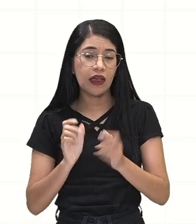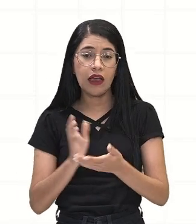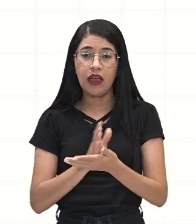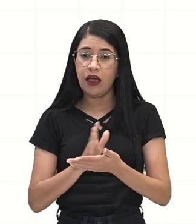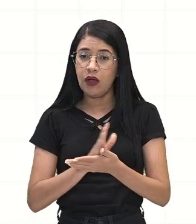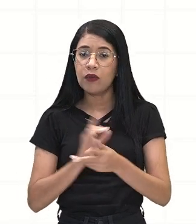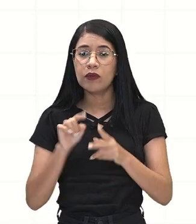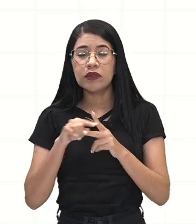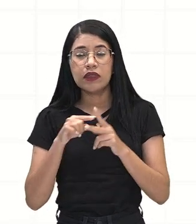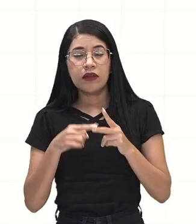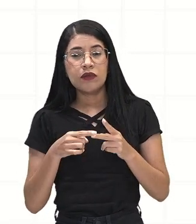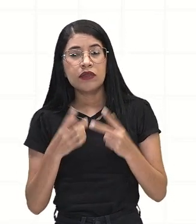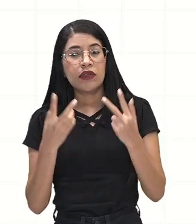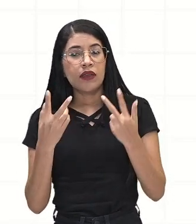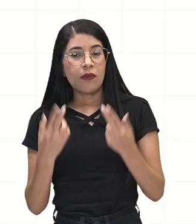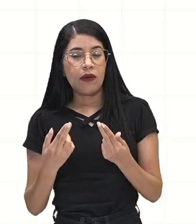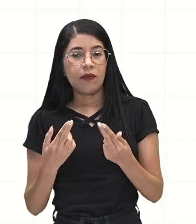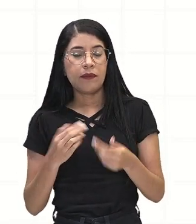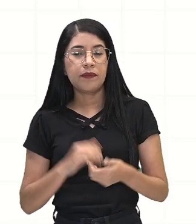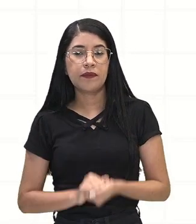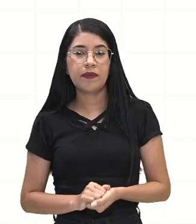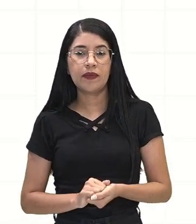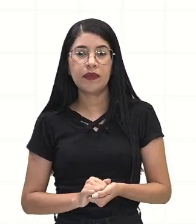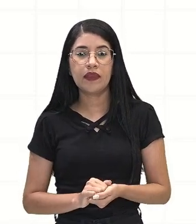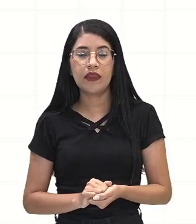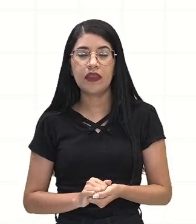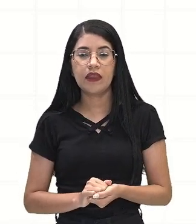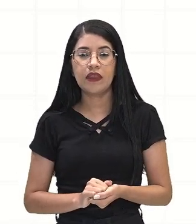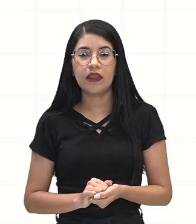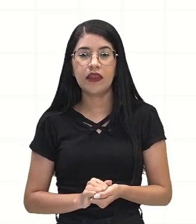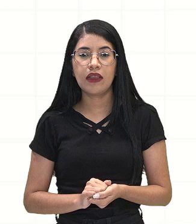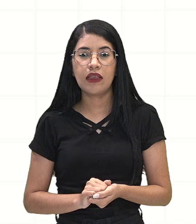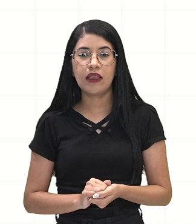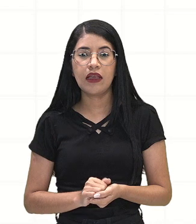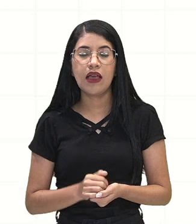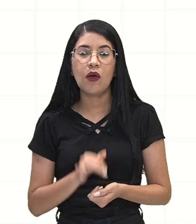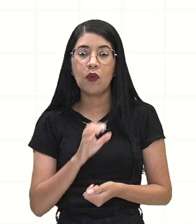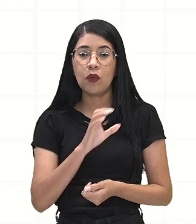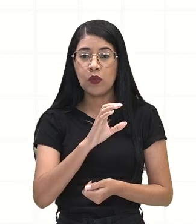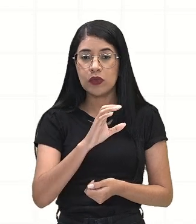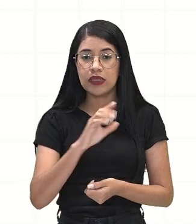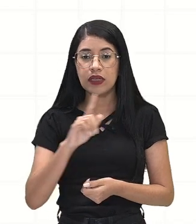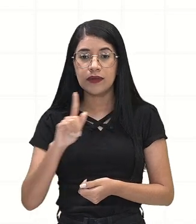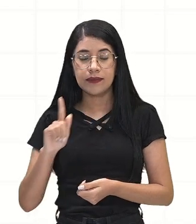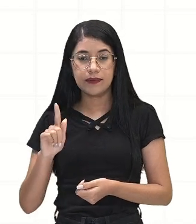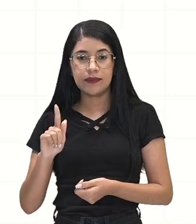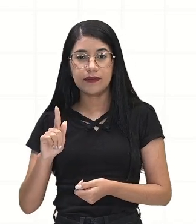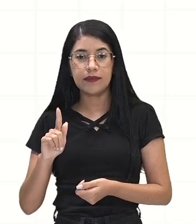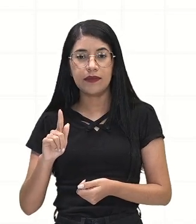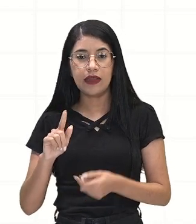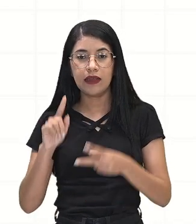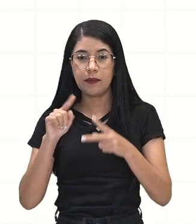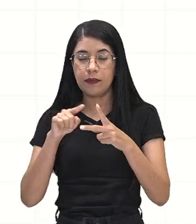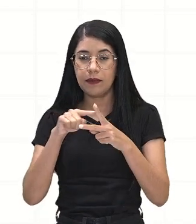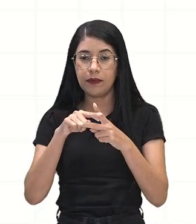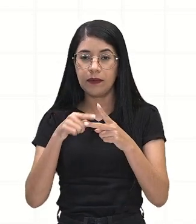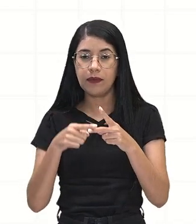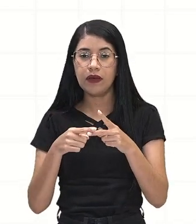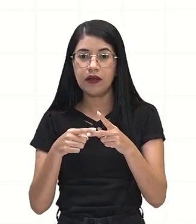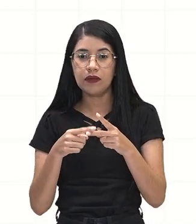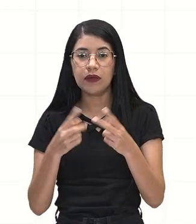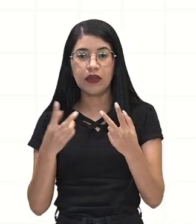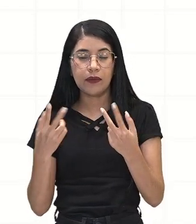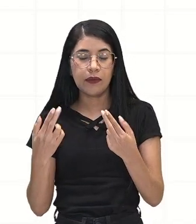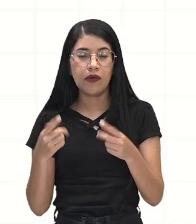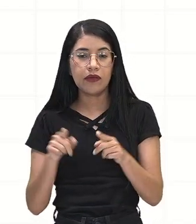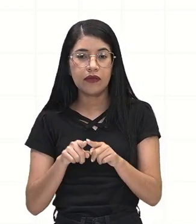ser iguais. No outro exemplo, o ângulo C é igual ao ângulo G. E também